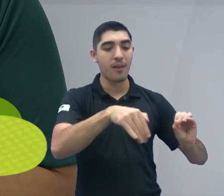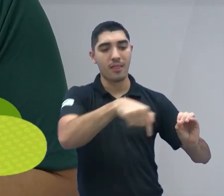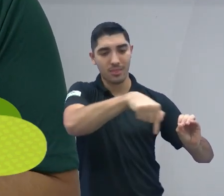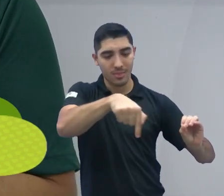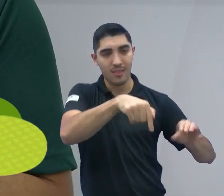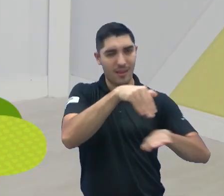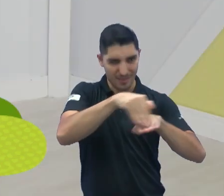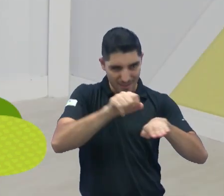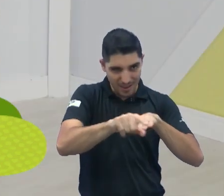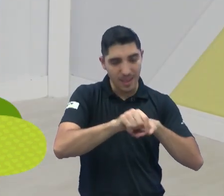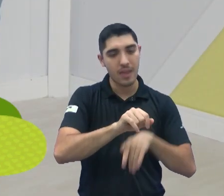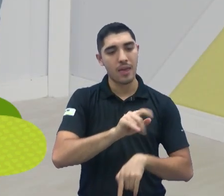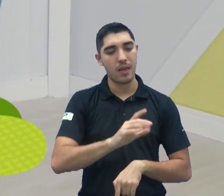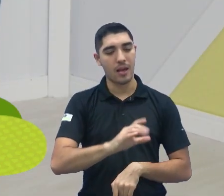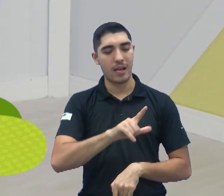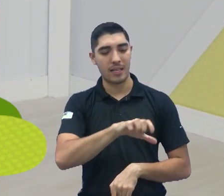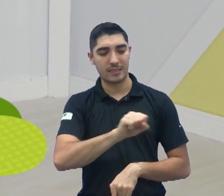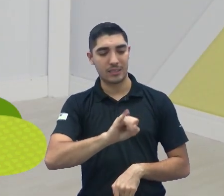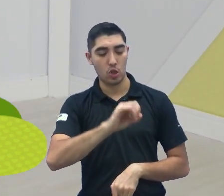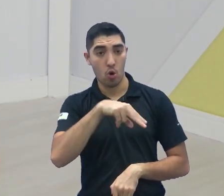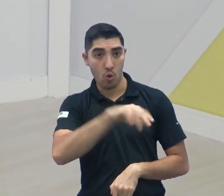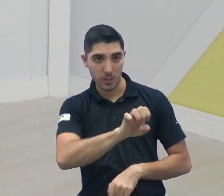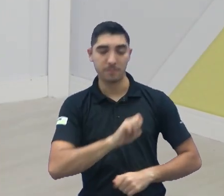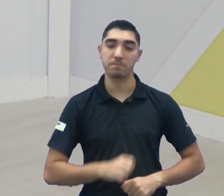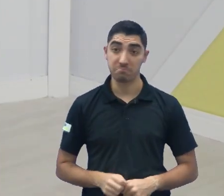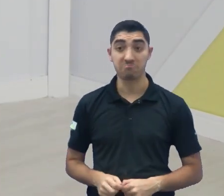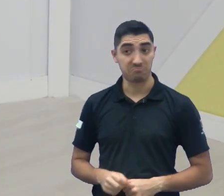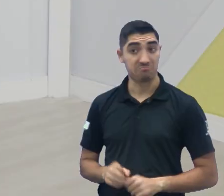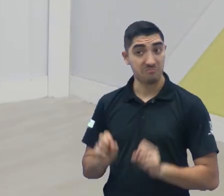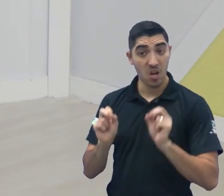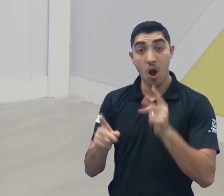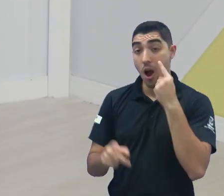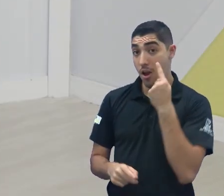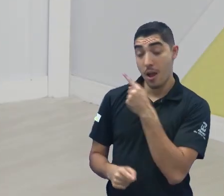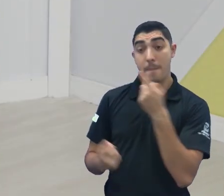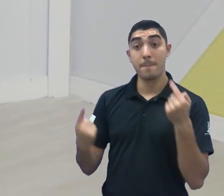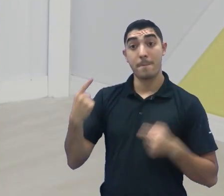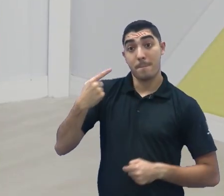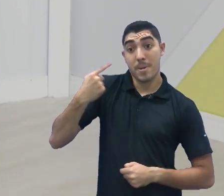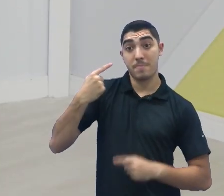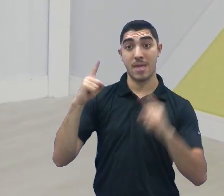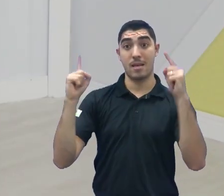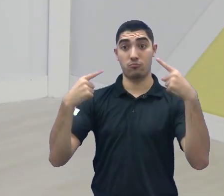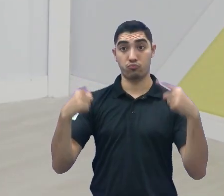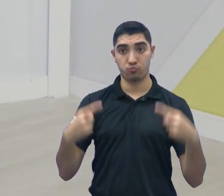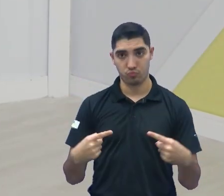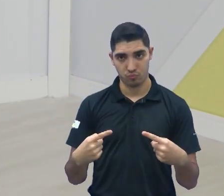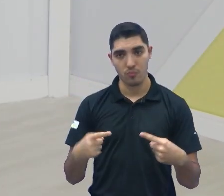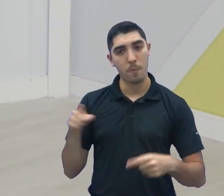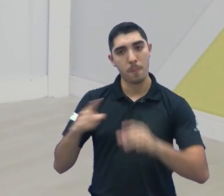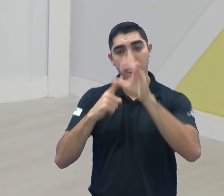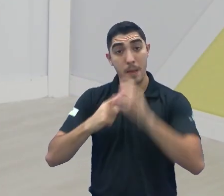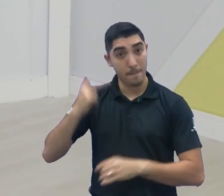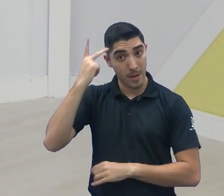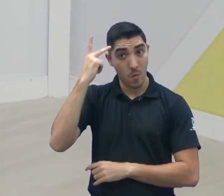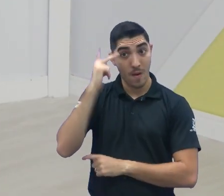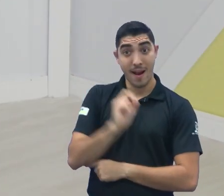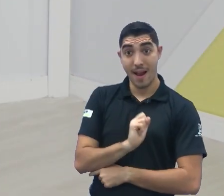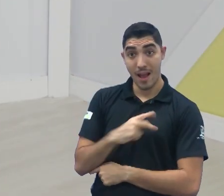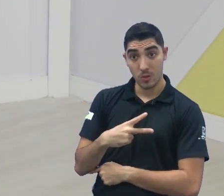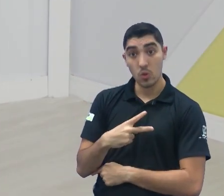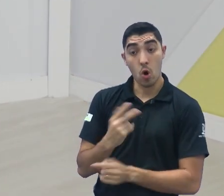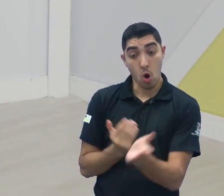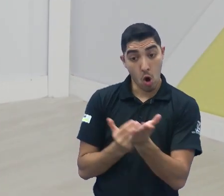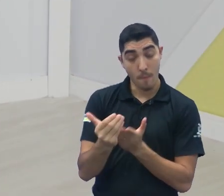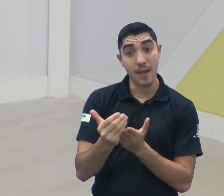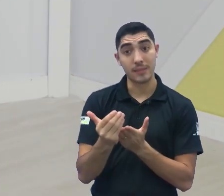titular do São José. Muito bem. Matheus, coloca pra gente aqui a primeira rodada desta Série A2, onde os jogos já começam hoje. Na verdade,